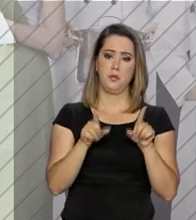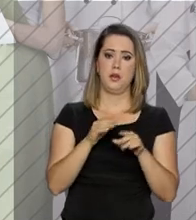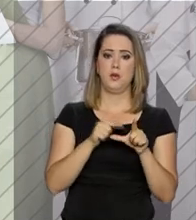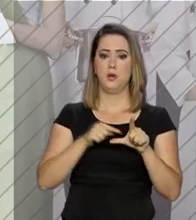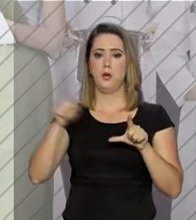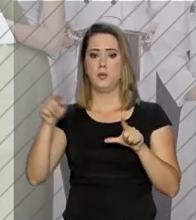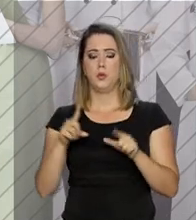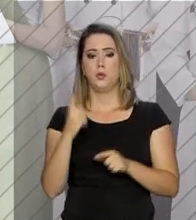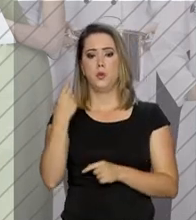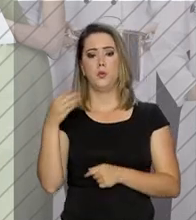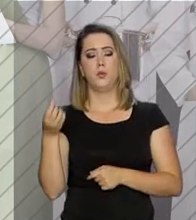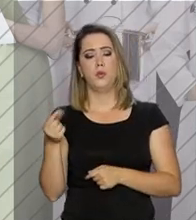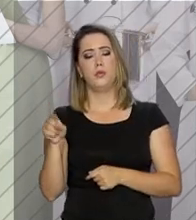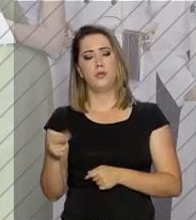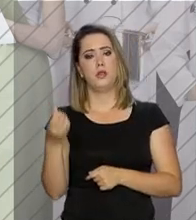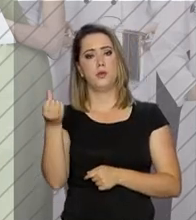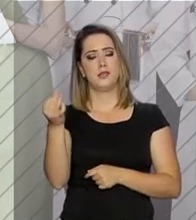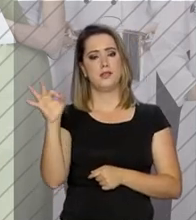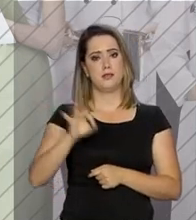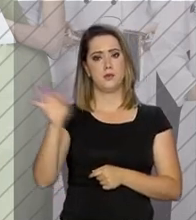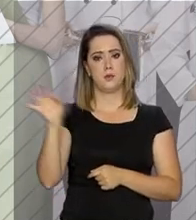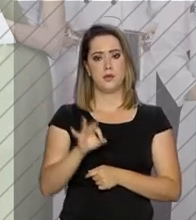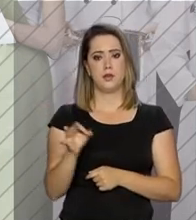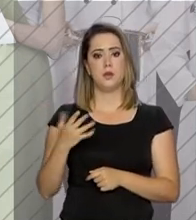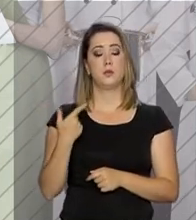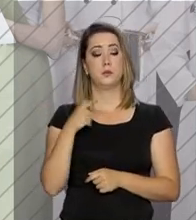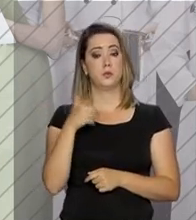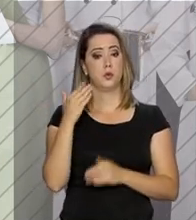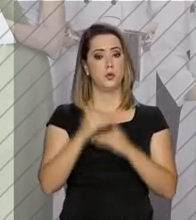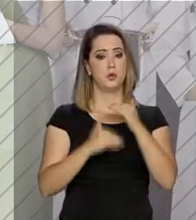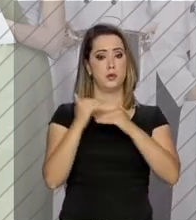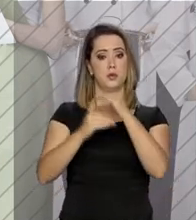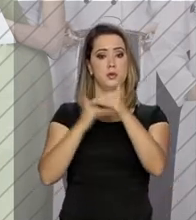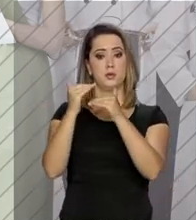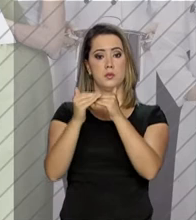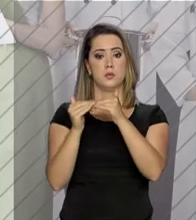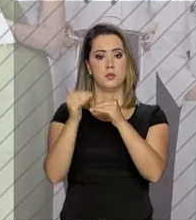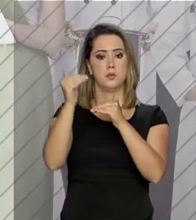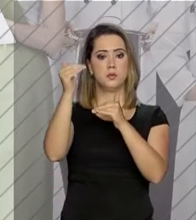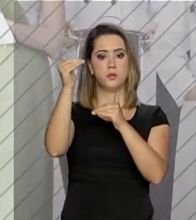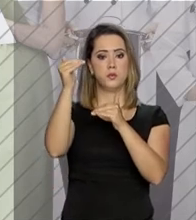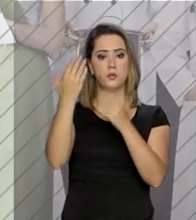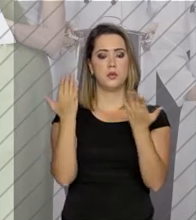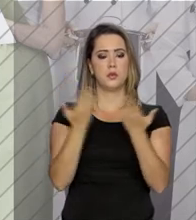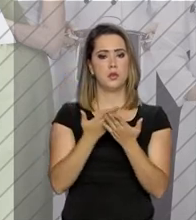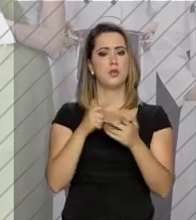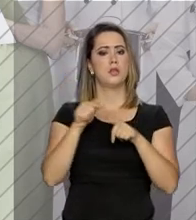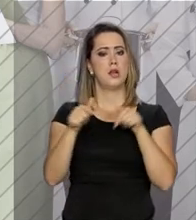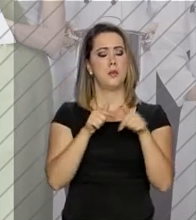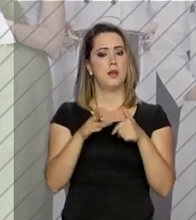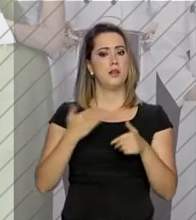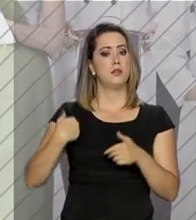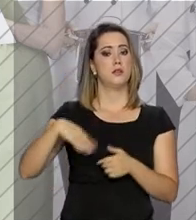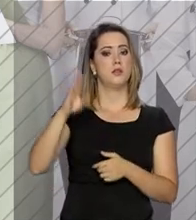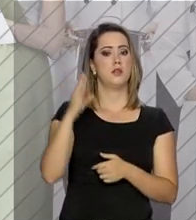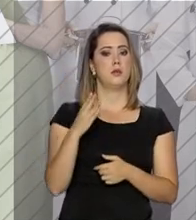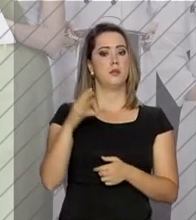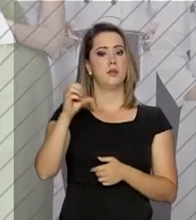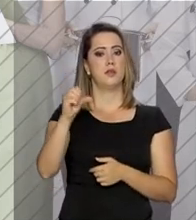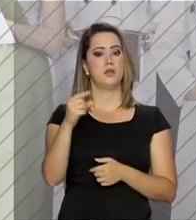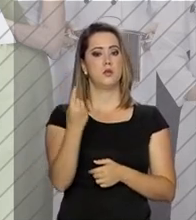a 22,6 milhões com esses aumentos entre maio e julho a população ocupada no brasil chegou a quase